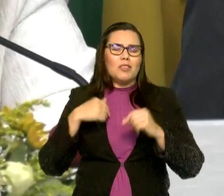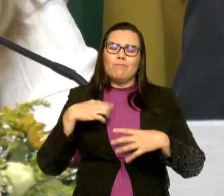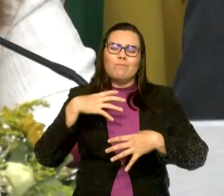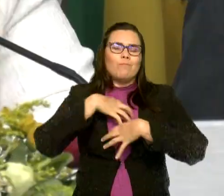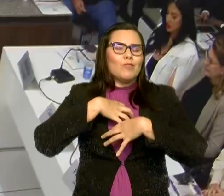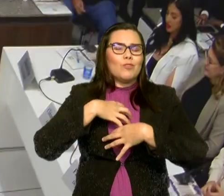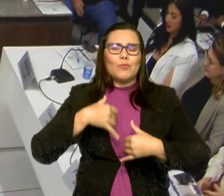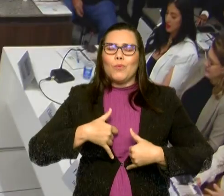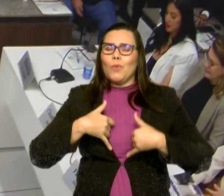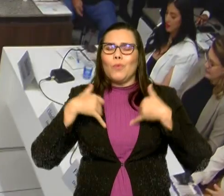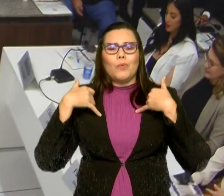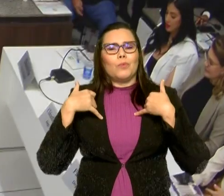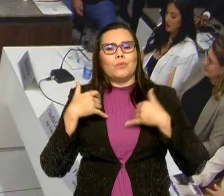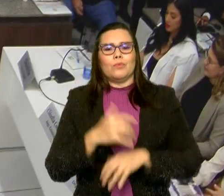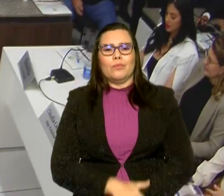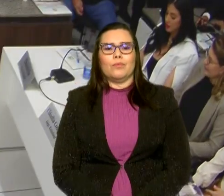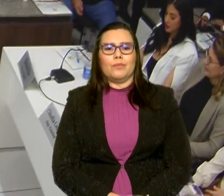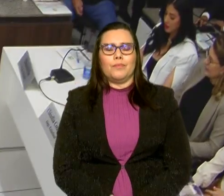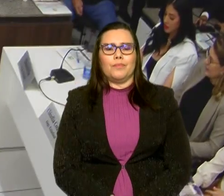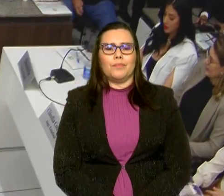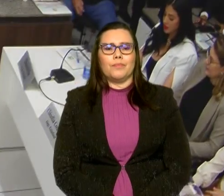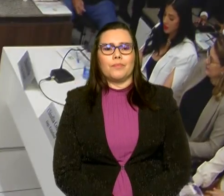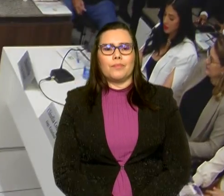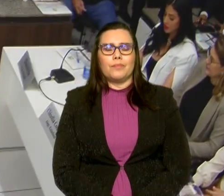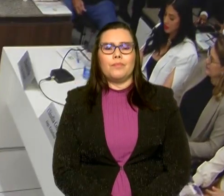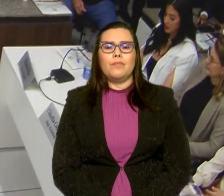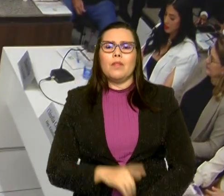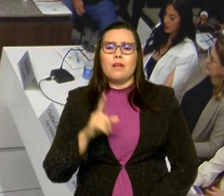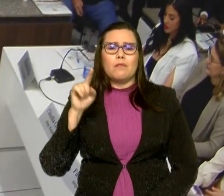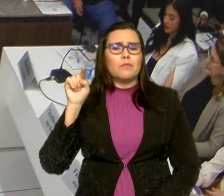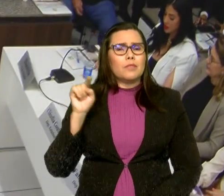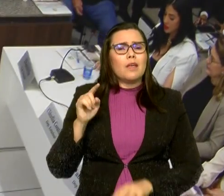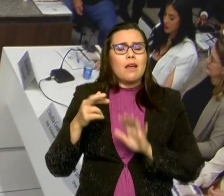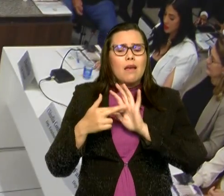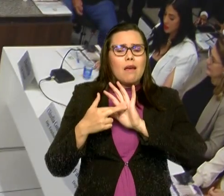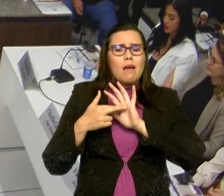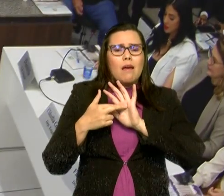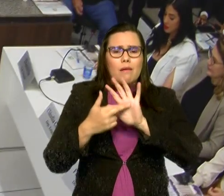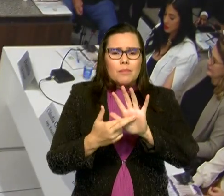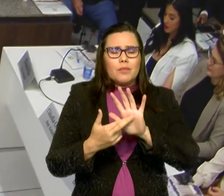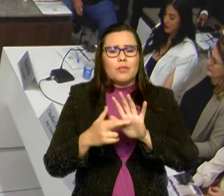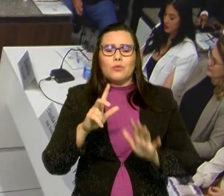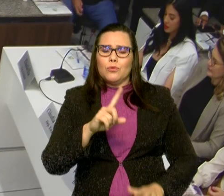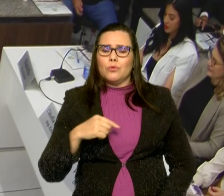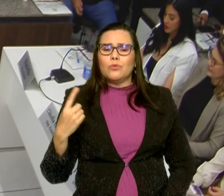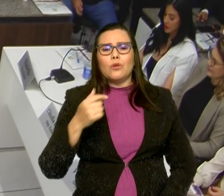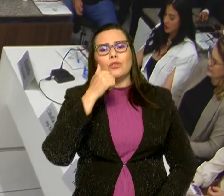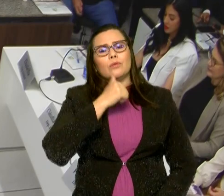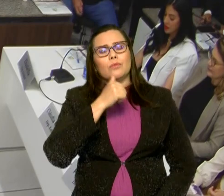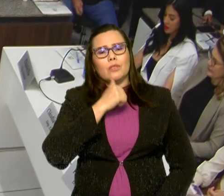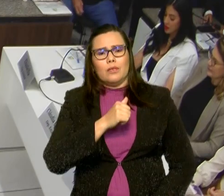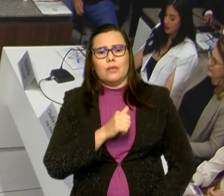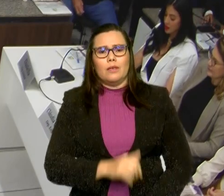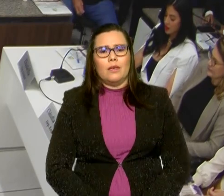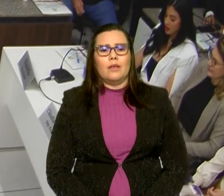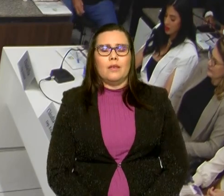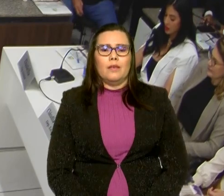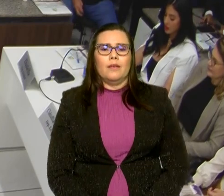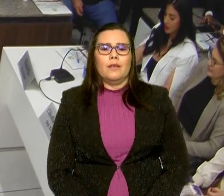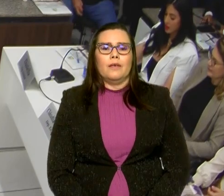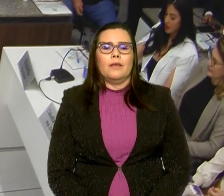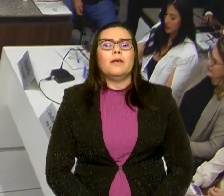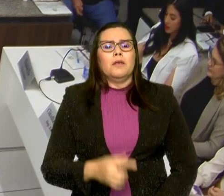nos representando enquanto mulheres, saiba disso, que a recíproca é verdadeira. É, o reconhecimento pelo